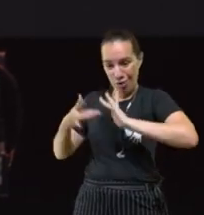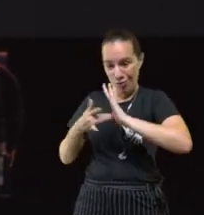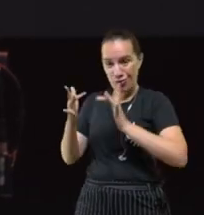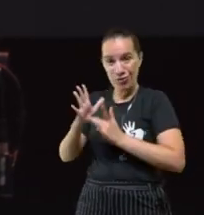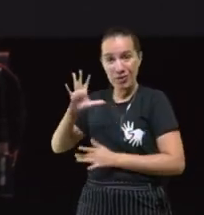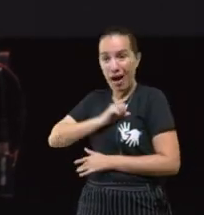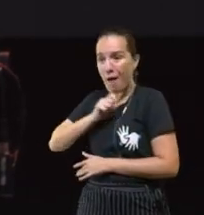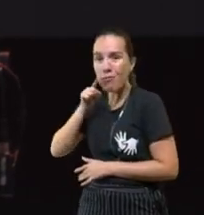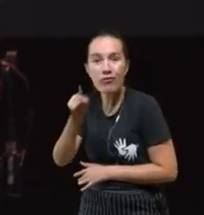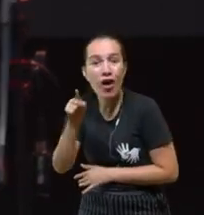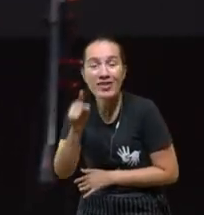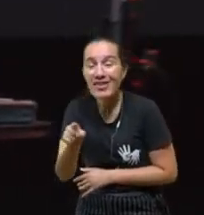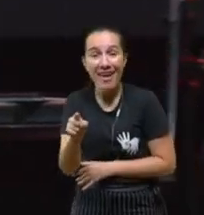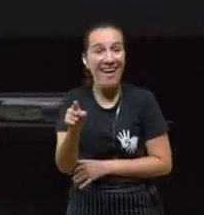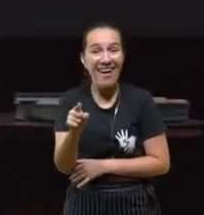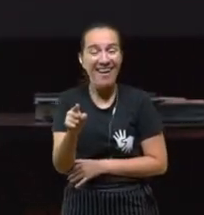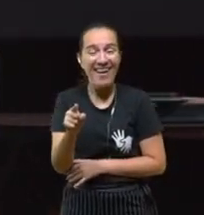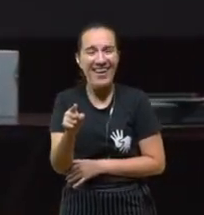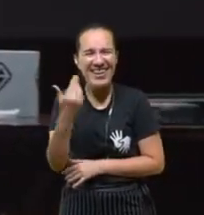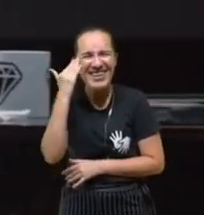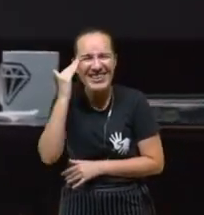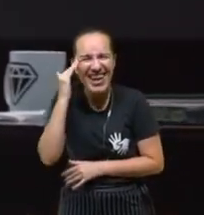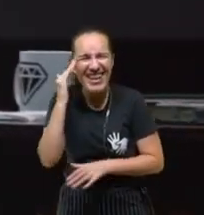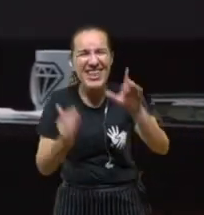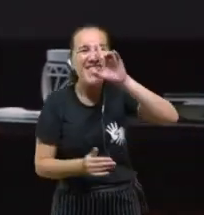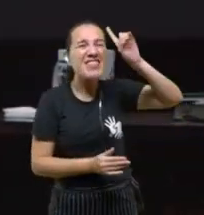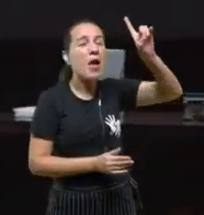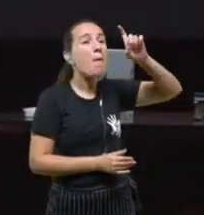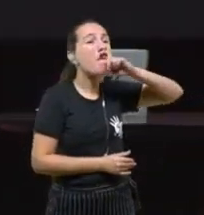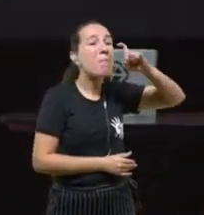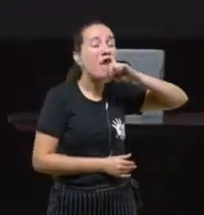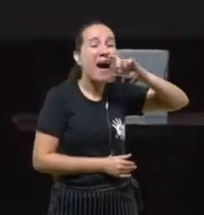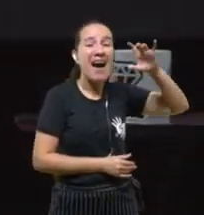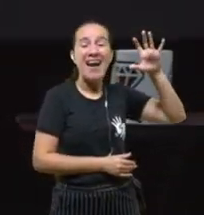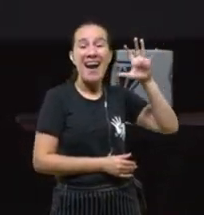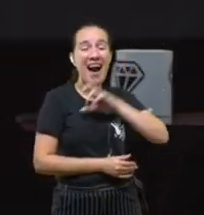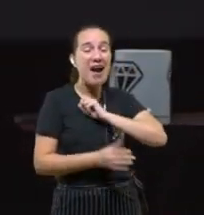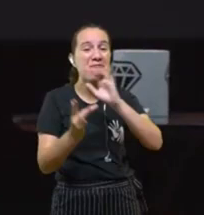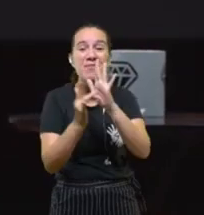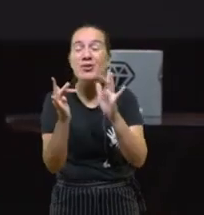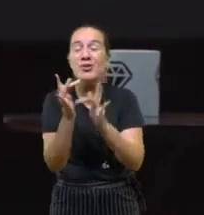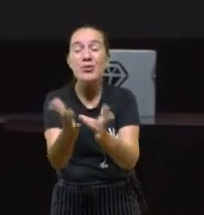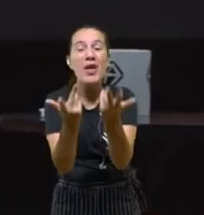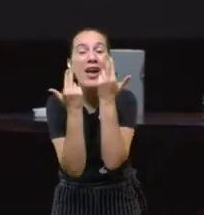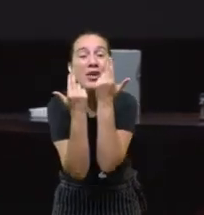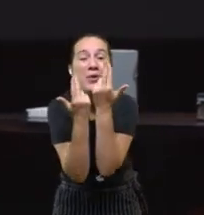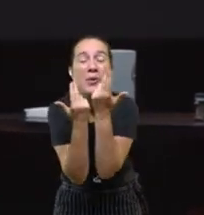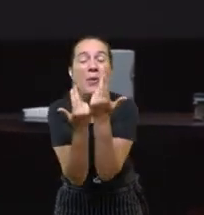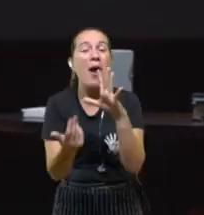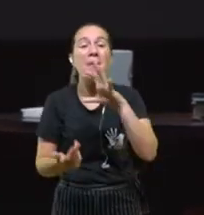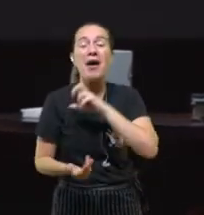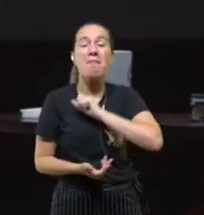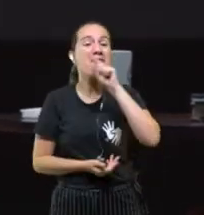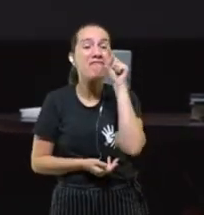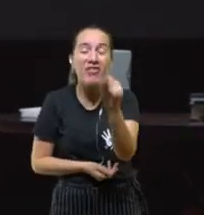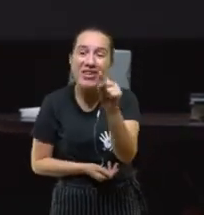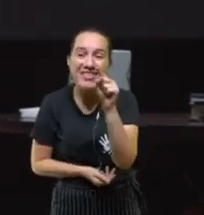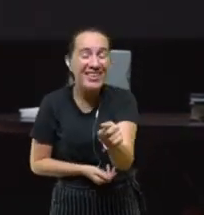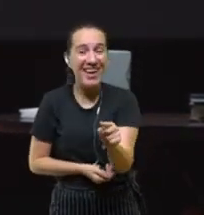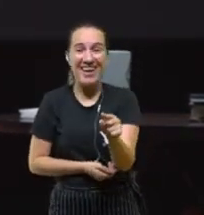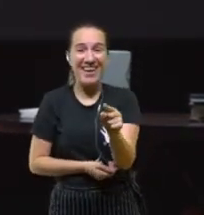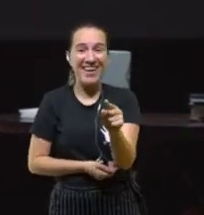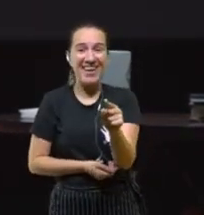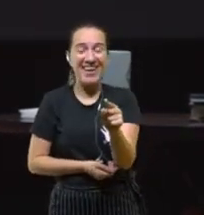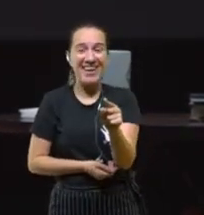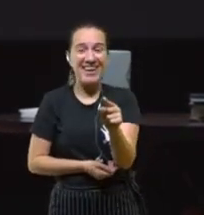o Pai ama Jesus, Deus, o Pai te ama. Sabe, eles amam com todo